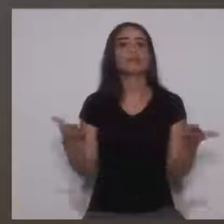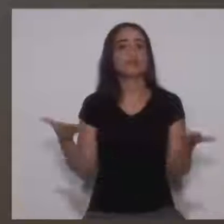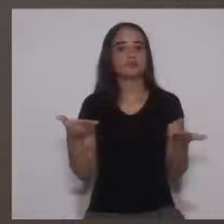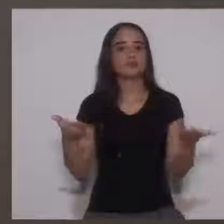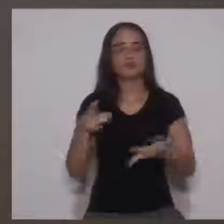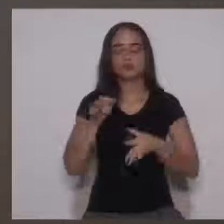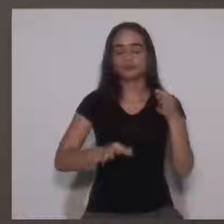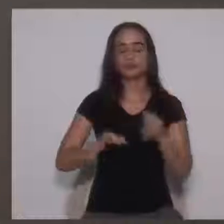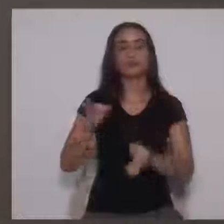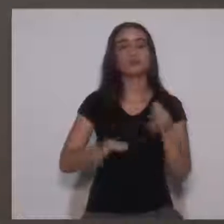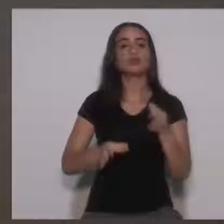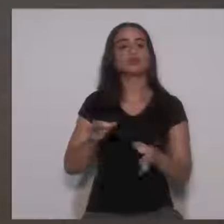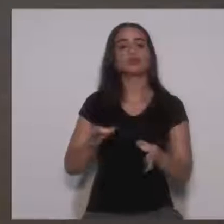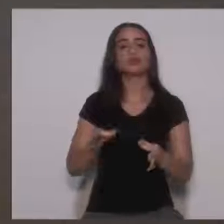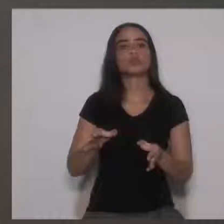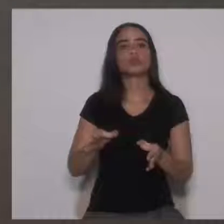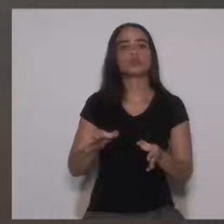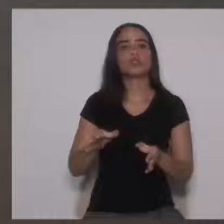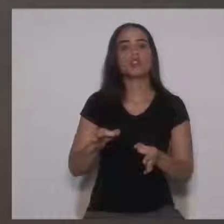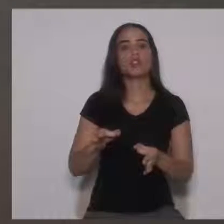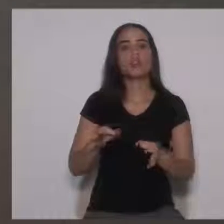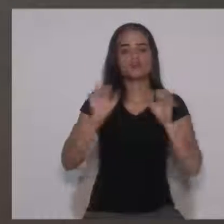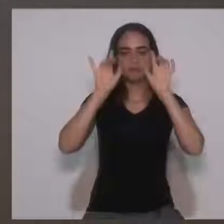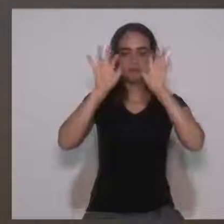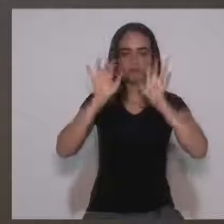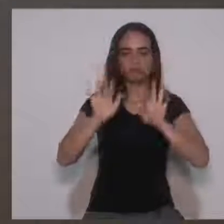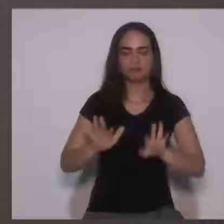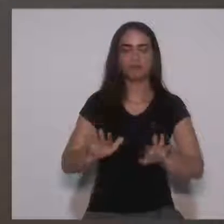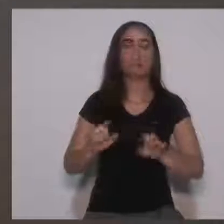juiz, o juiz diz o seguinte,